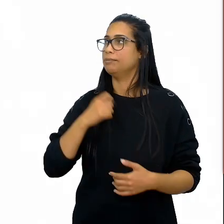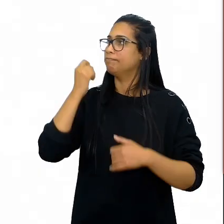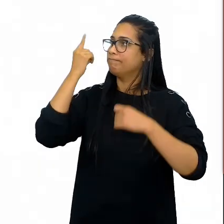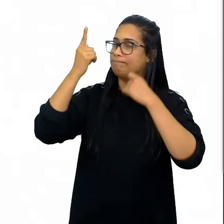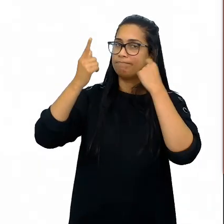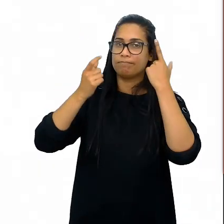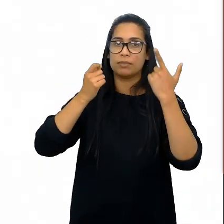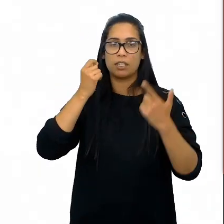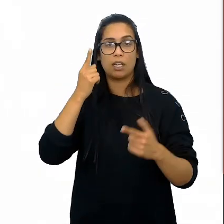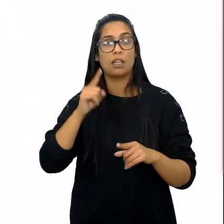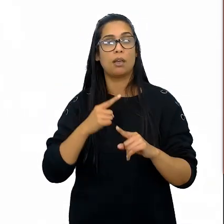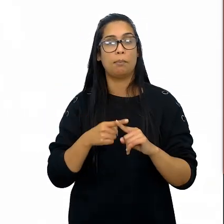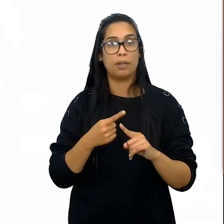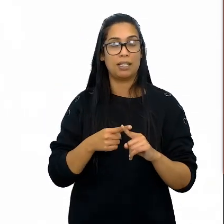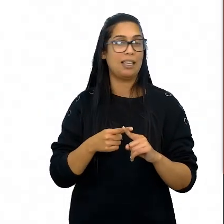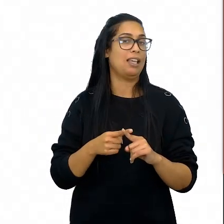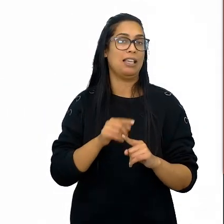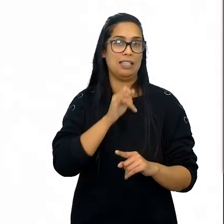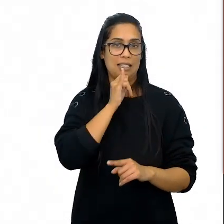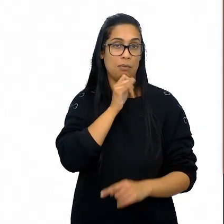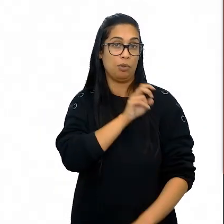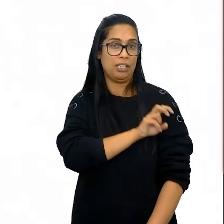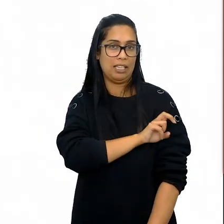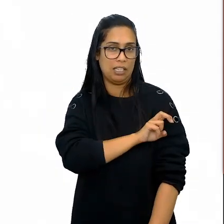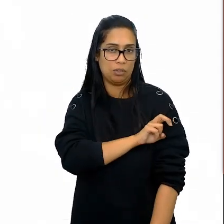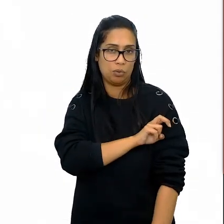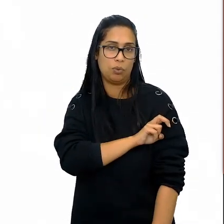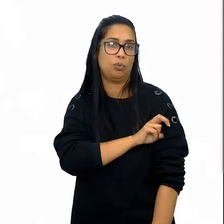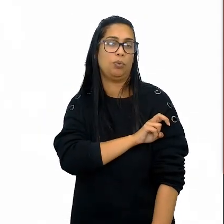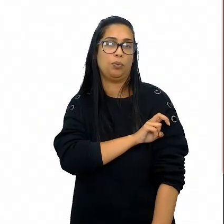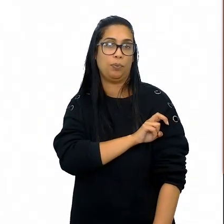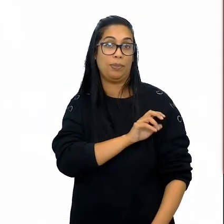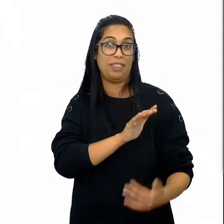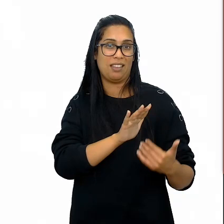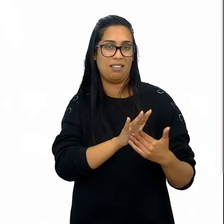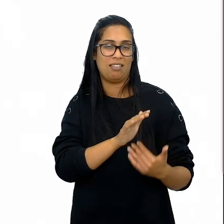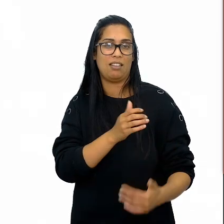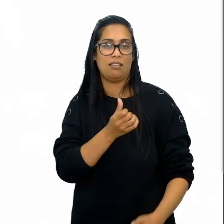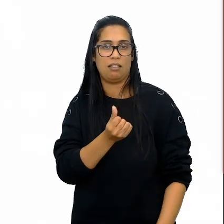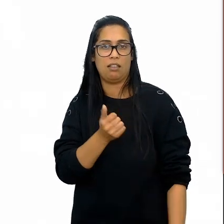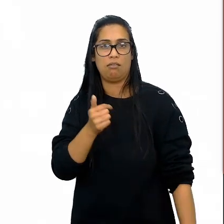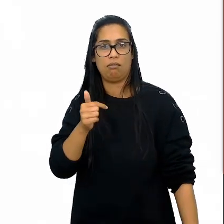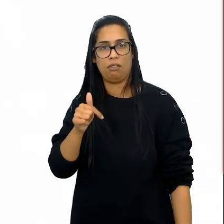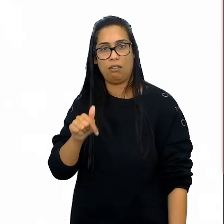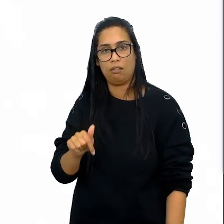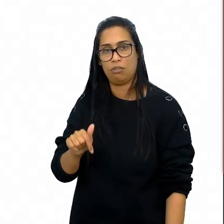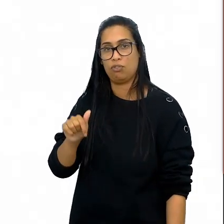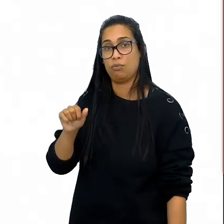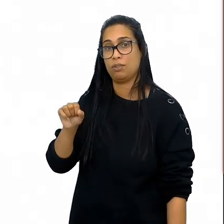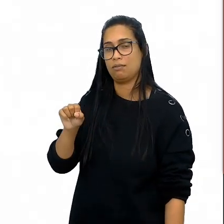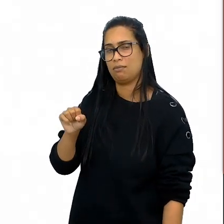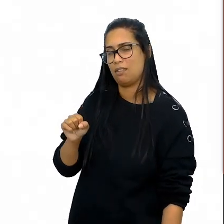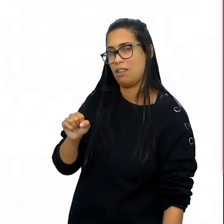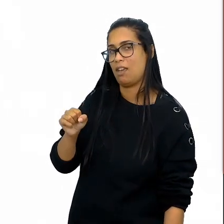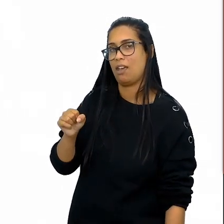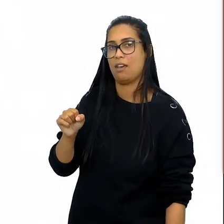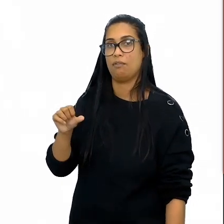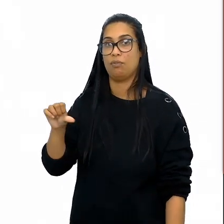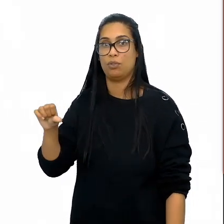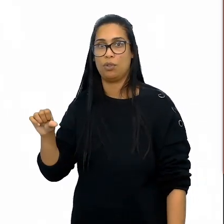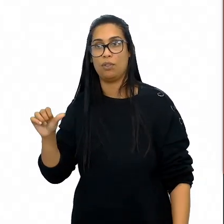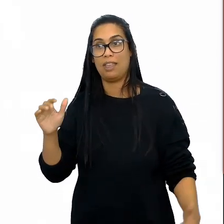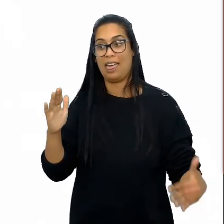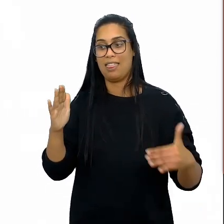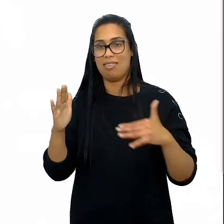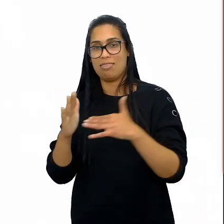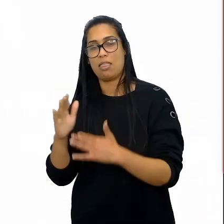ano ela vai perpassando habilidade do texto ela permanece a ideia no sétimo eu não tenho condições